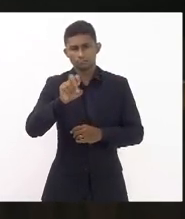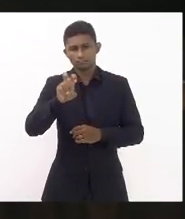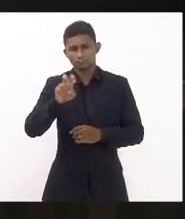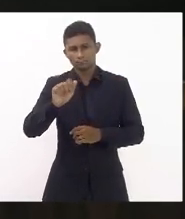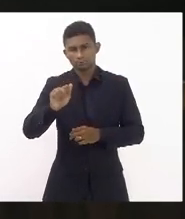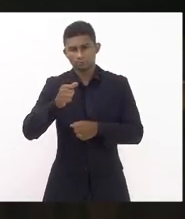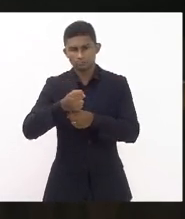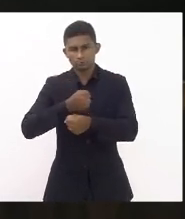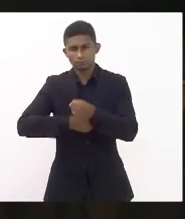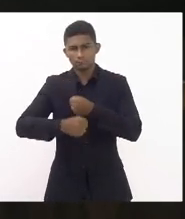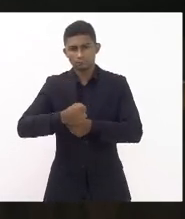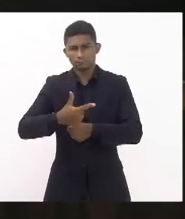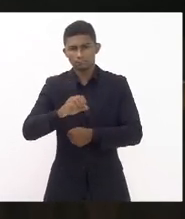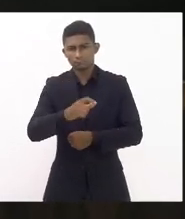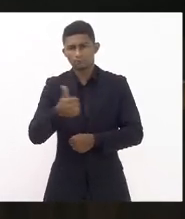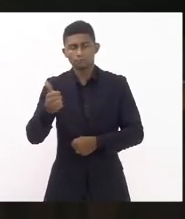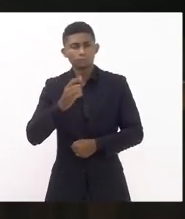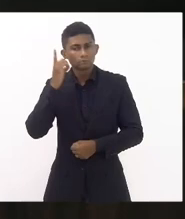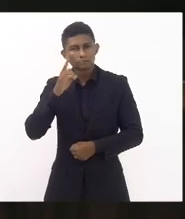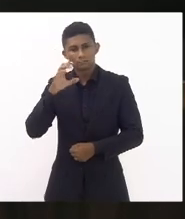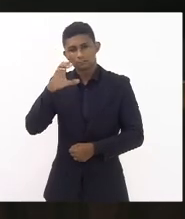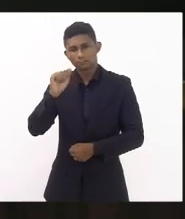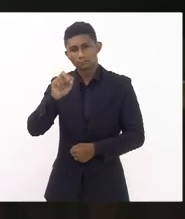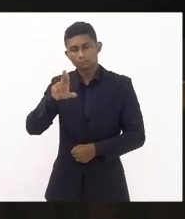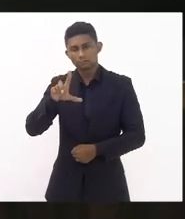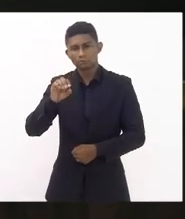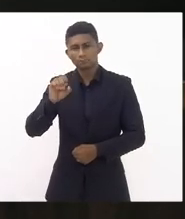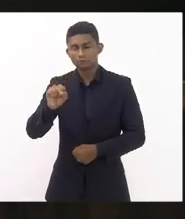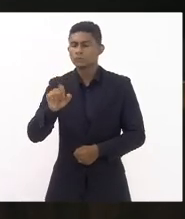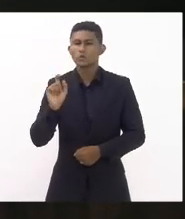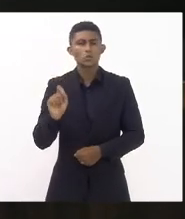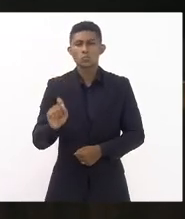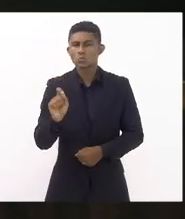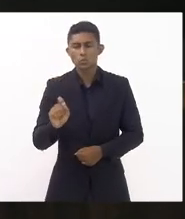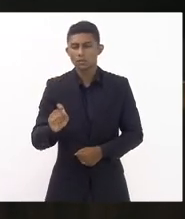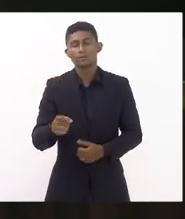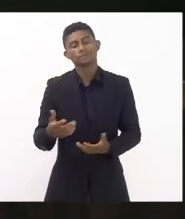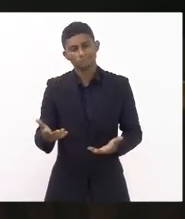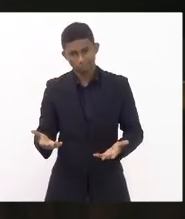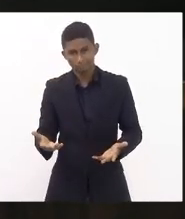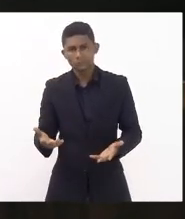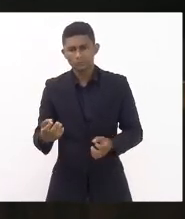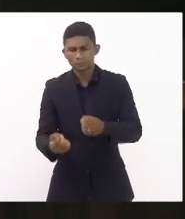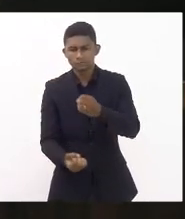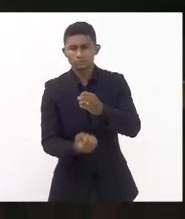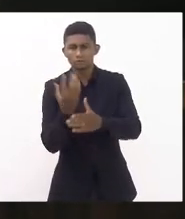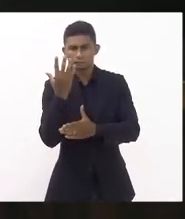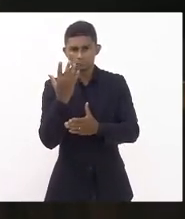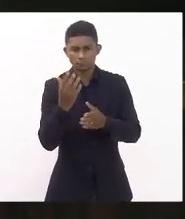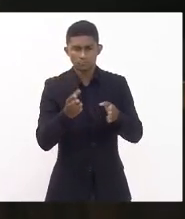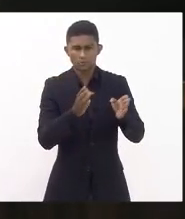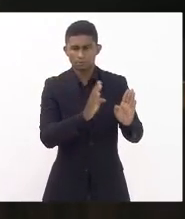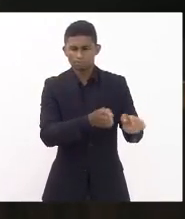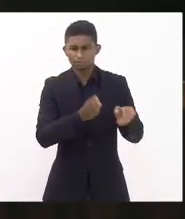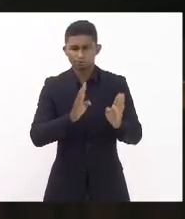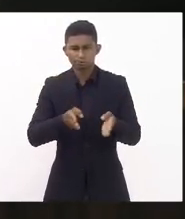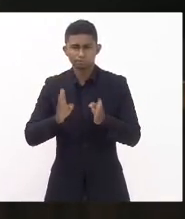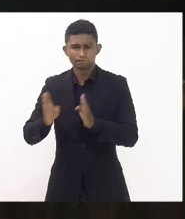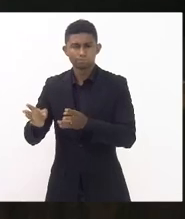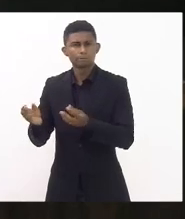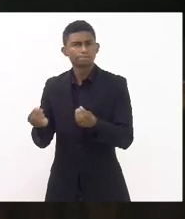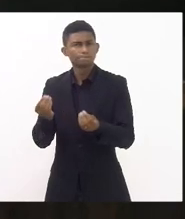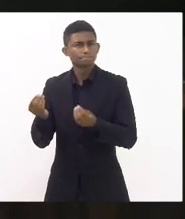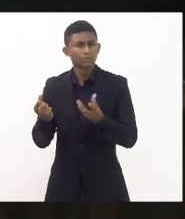4785-A de 2021, de autoria do deputado Carlos Mink, que dispõe sobre a criação de procedimentos para aprimoramento